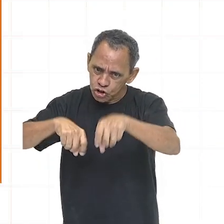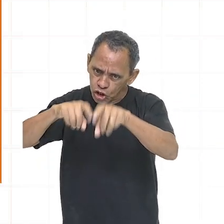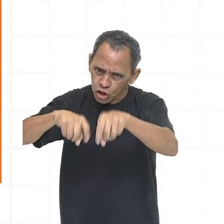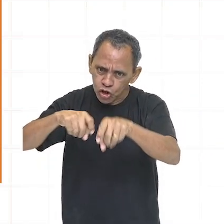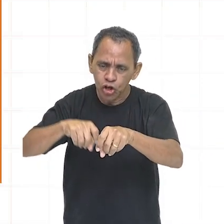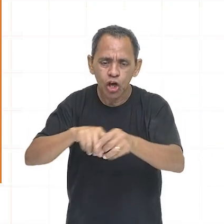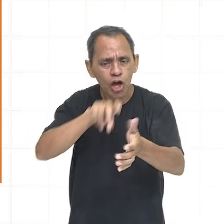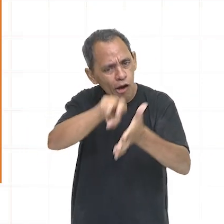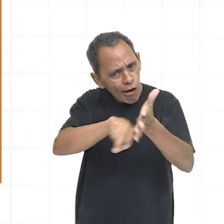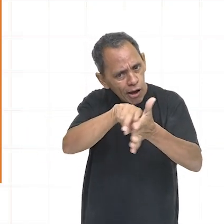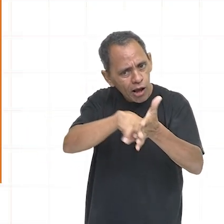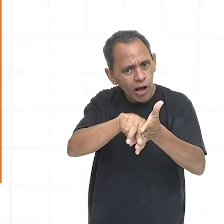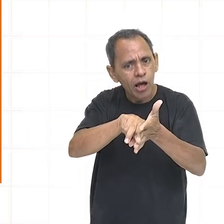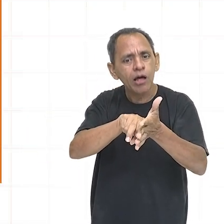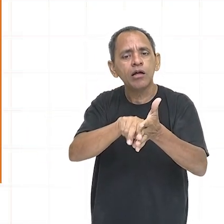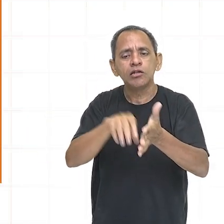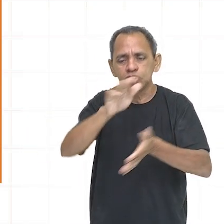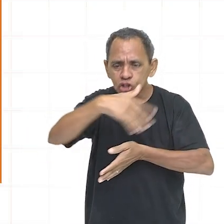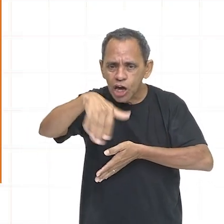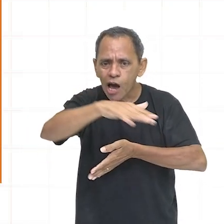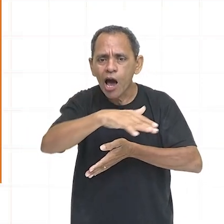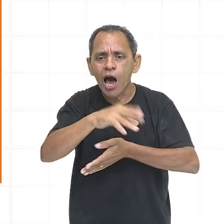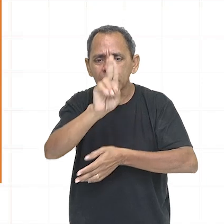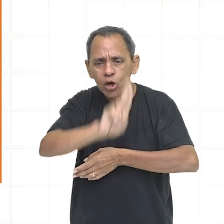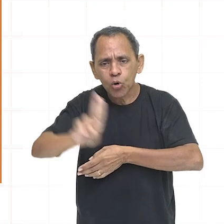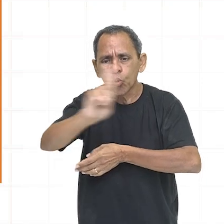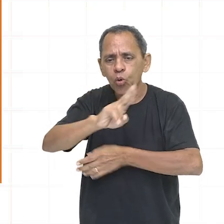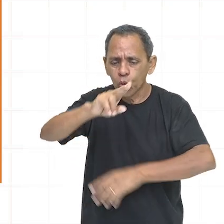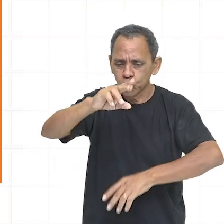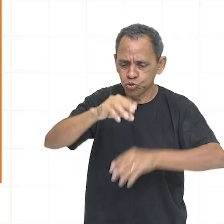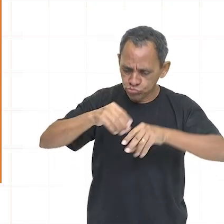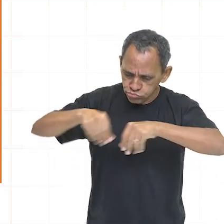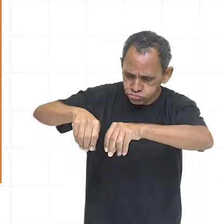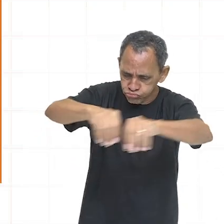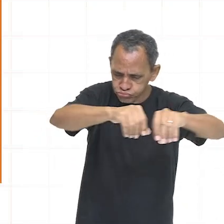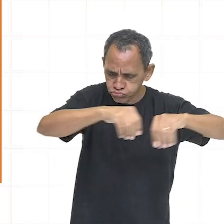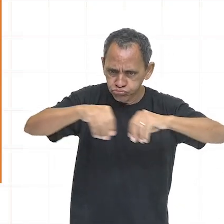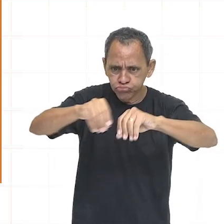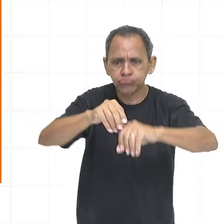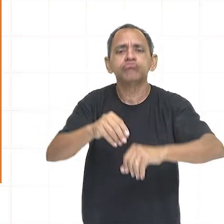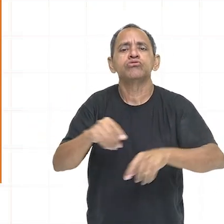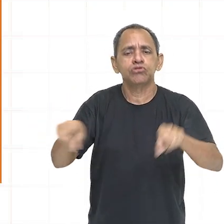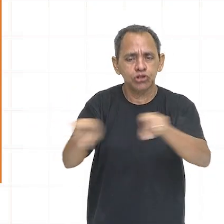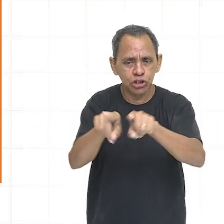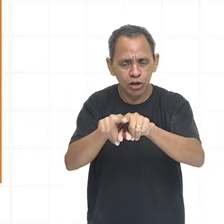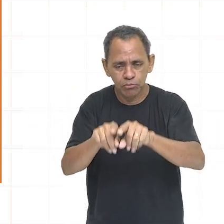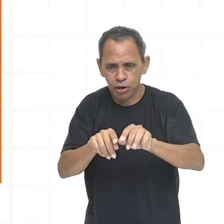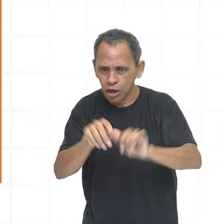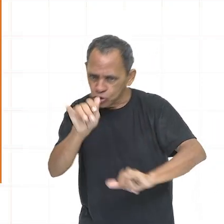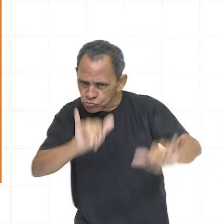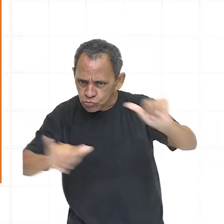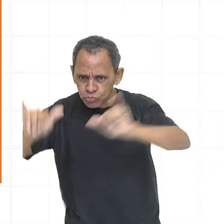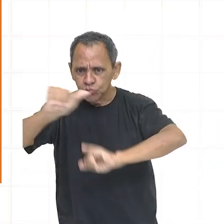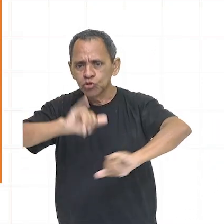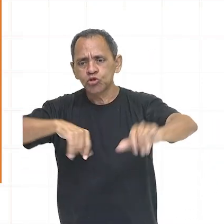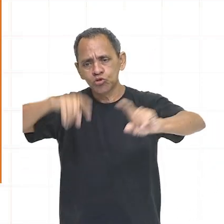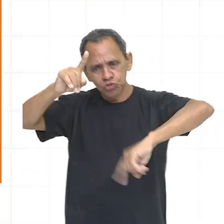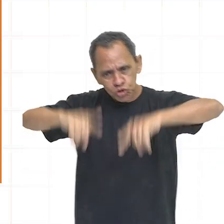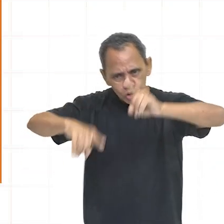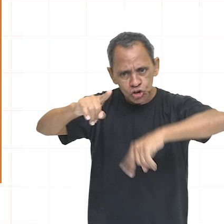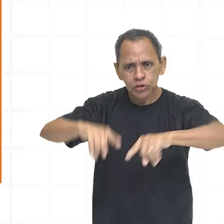água de forma adequada, a utilização de fertilizantes e pesticidas, né, que